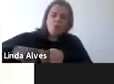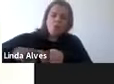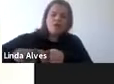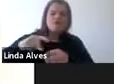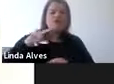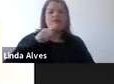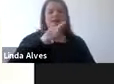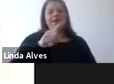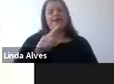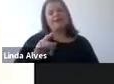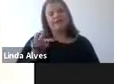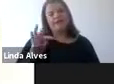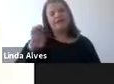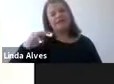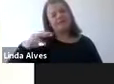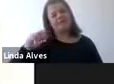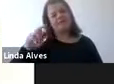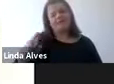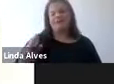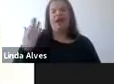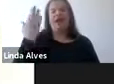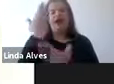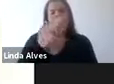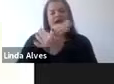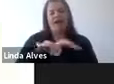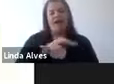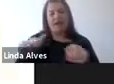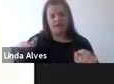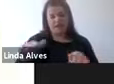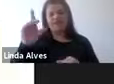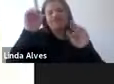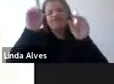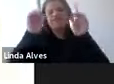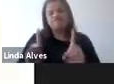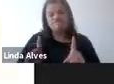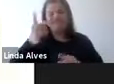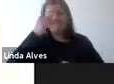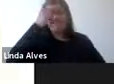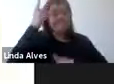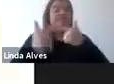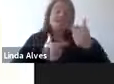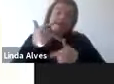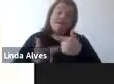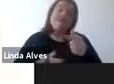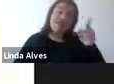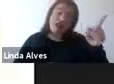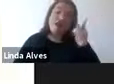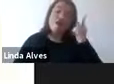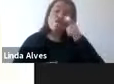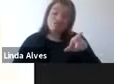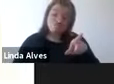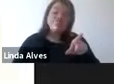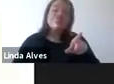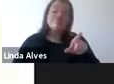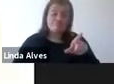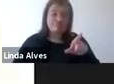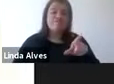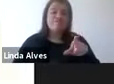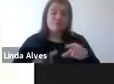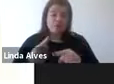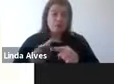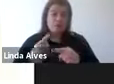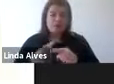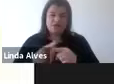para um dos seus objetivos era acabar realmente com os direitos trabalhistas e conseguiu. cercear